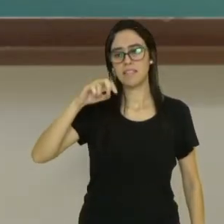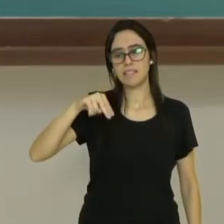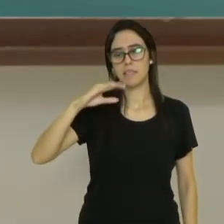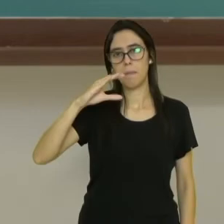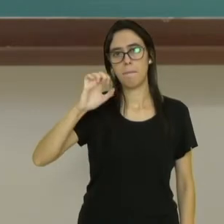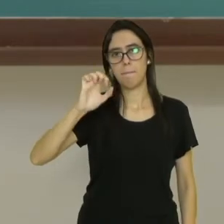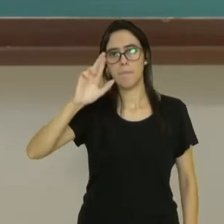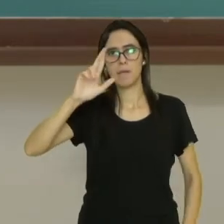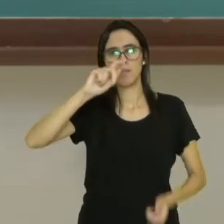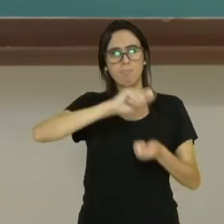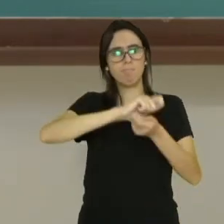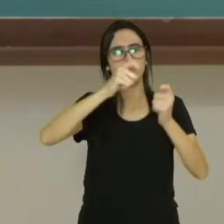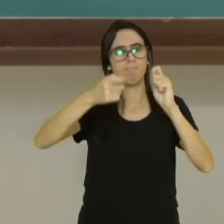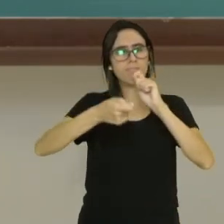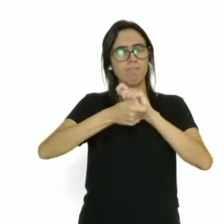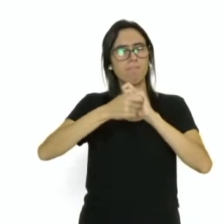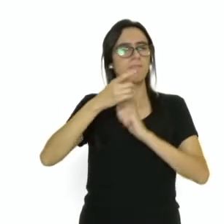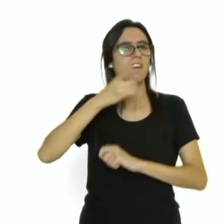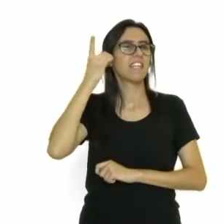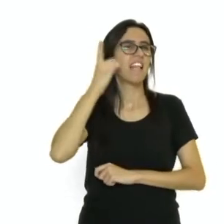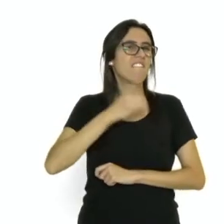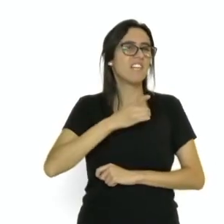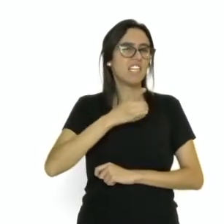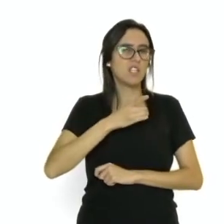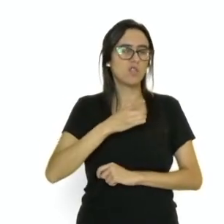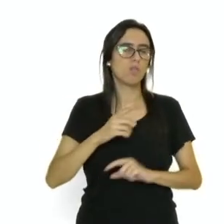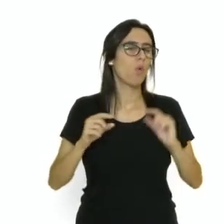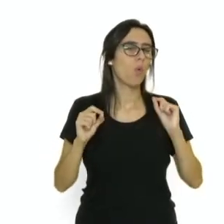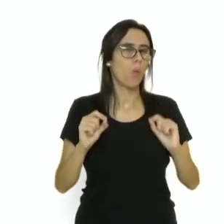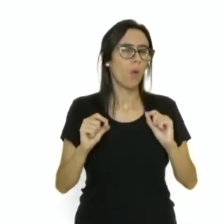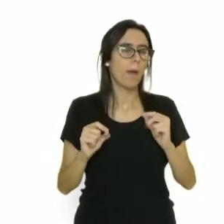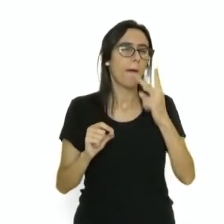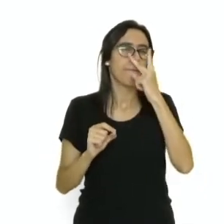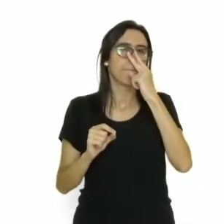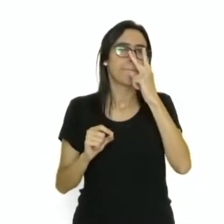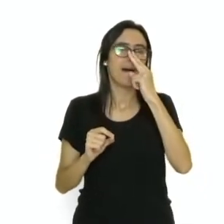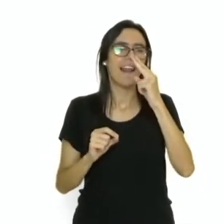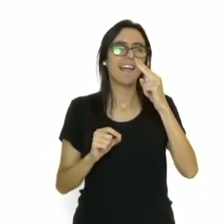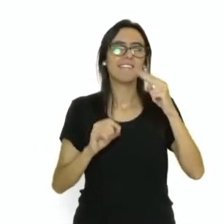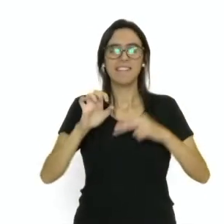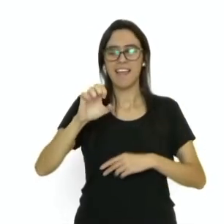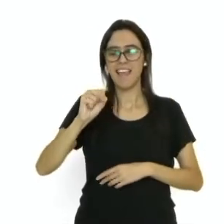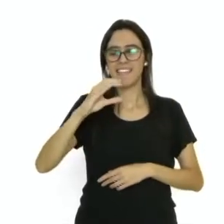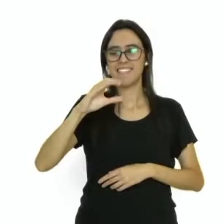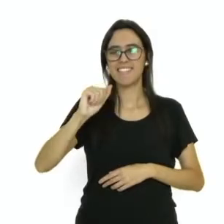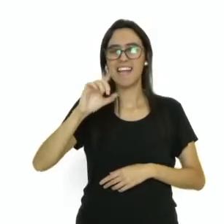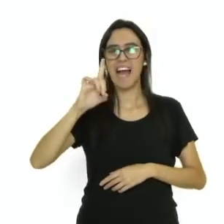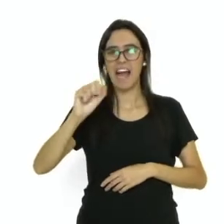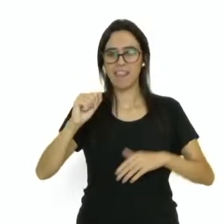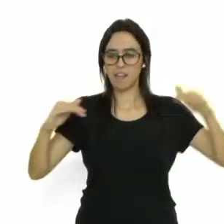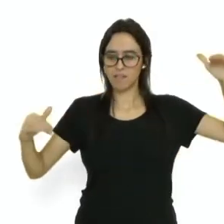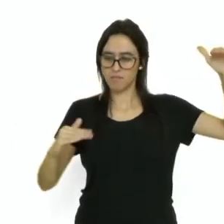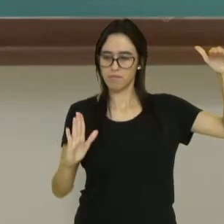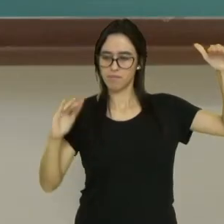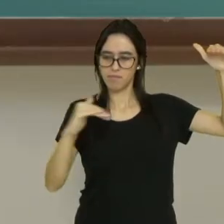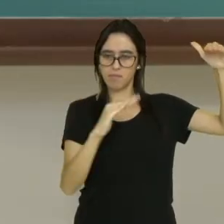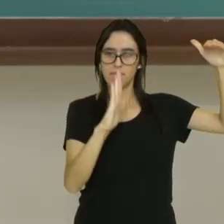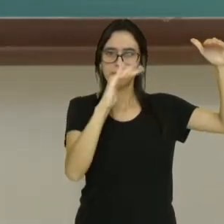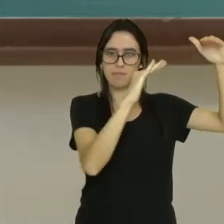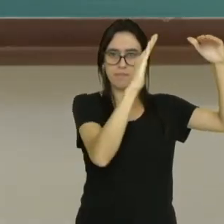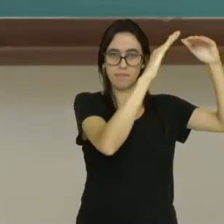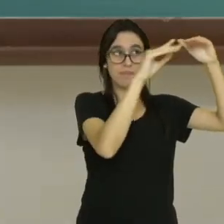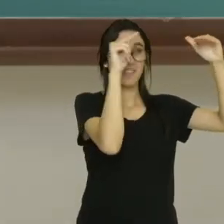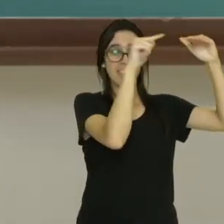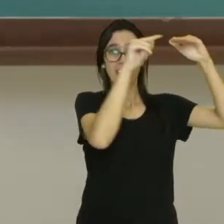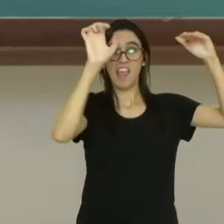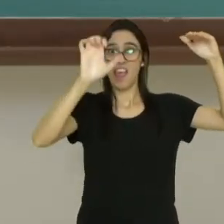chamado darwinismo social. O darwinismo social ele pode ser comparado a uma escada evolutiva, onde eles diziam que nessa escada evolutiva os